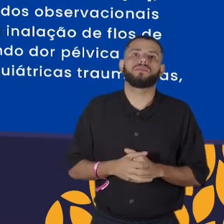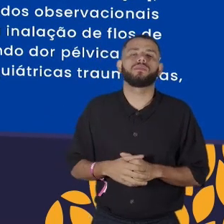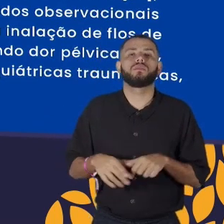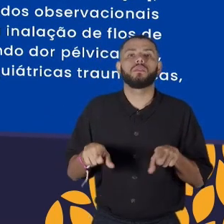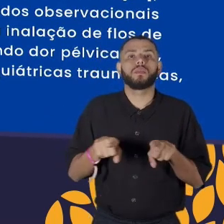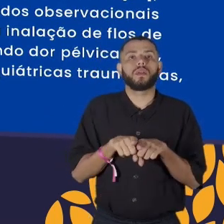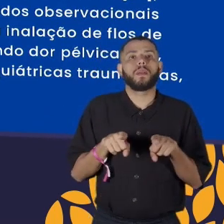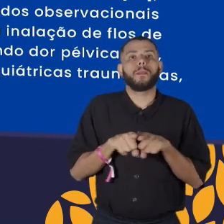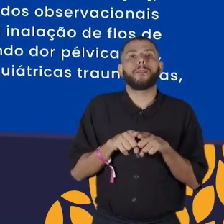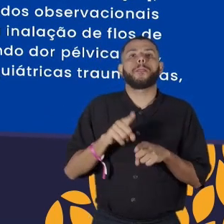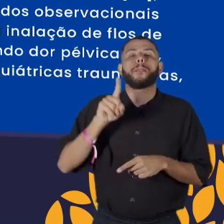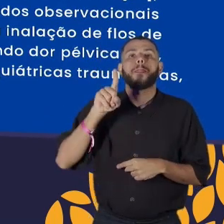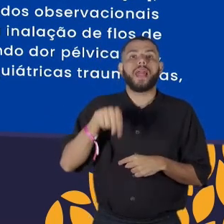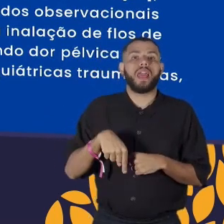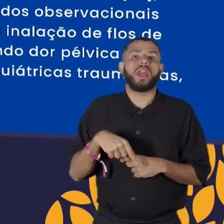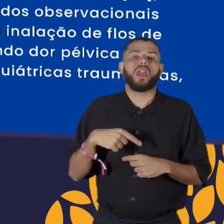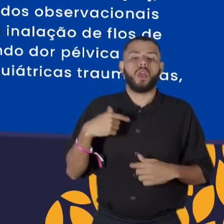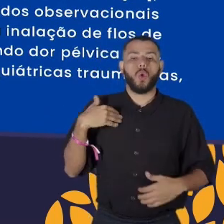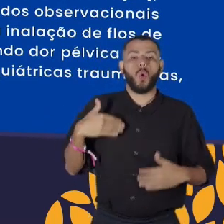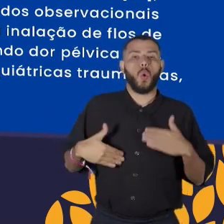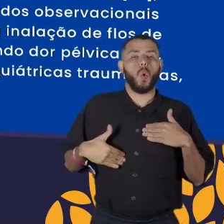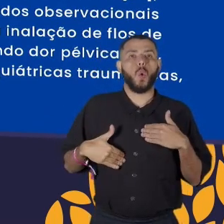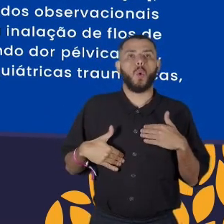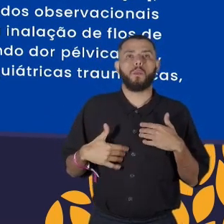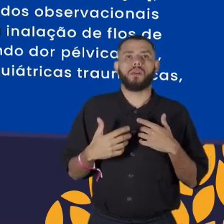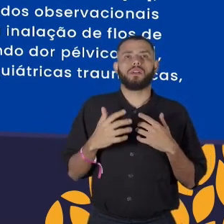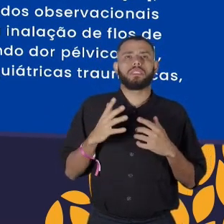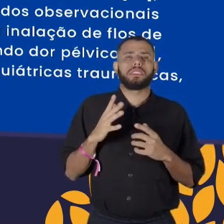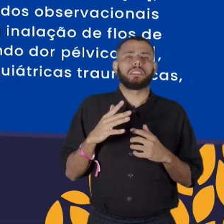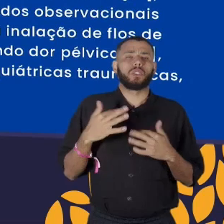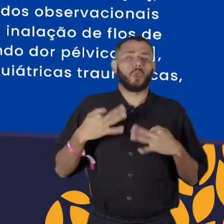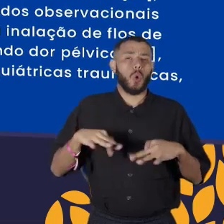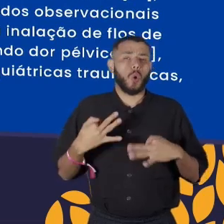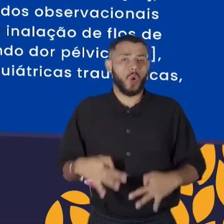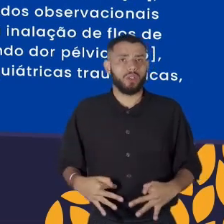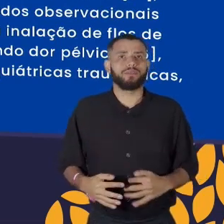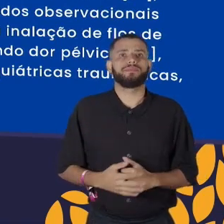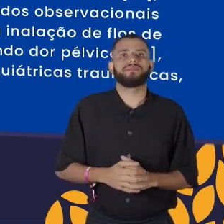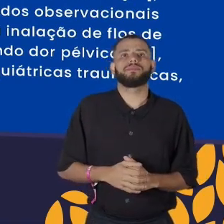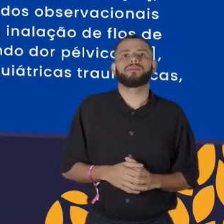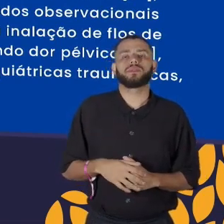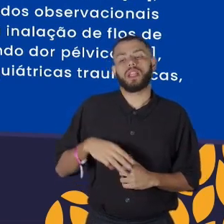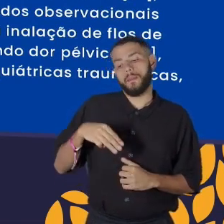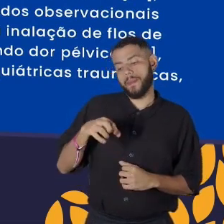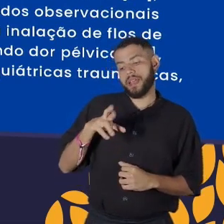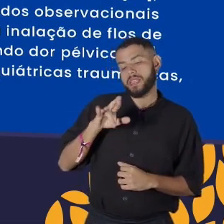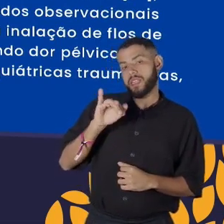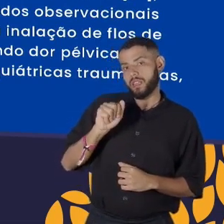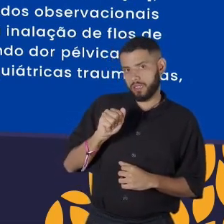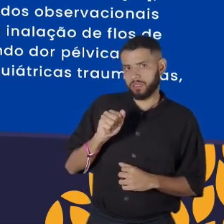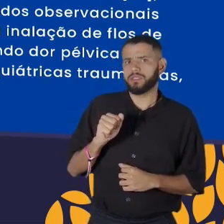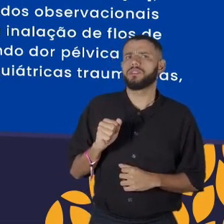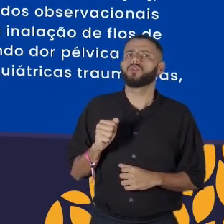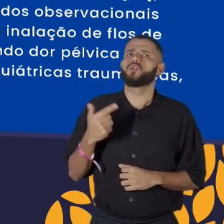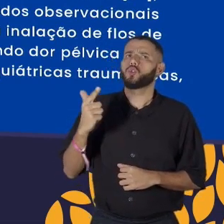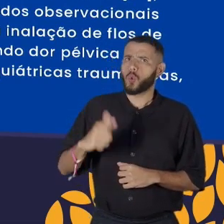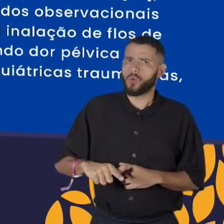fibromialgia, que é uma grande busca. Ó, aqui, ó, a Dona Maria de novo, aparecendo.